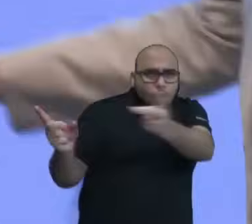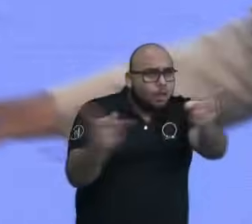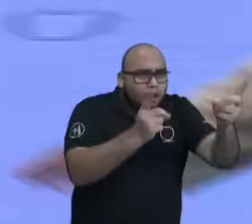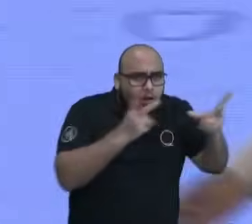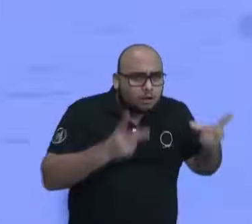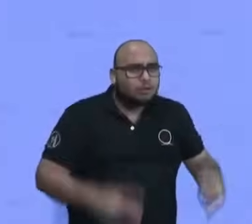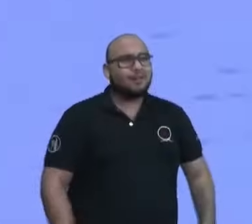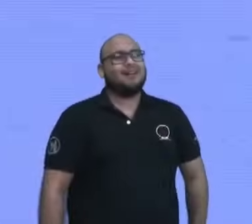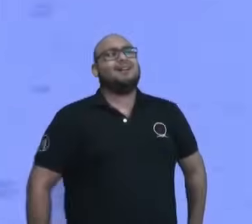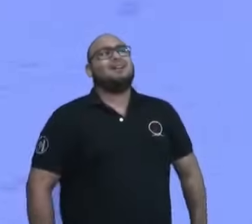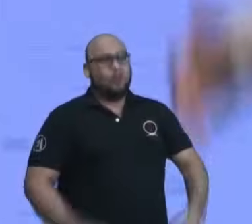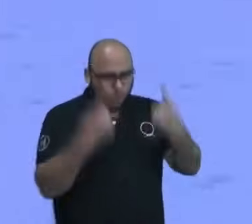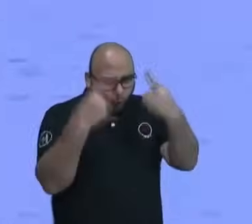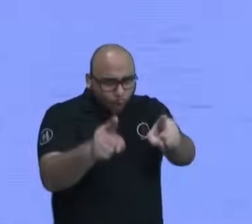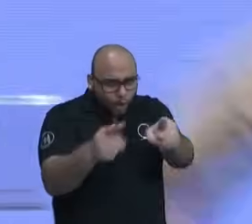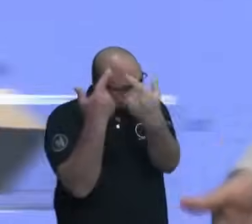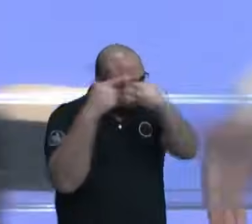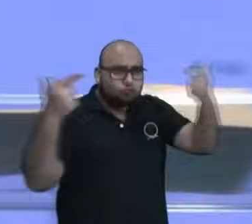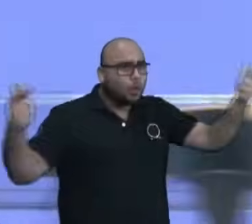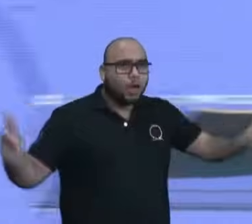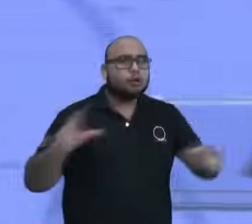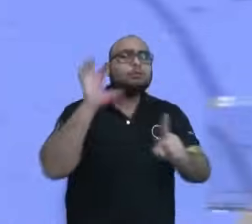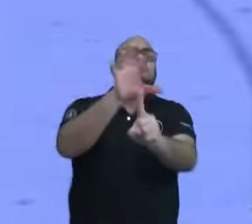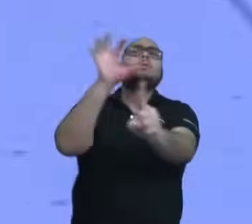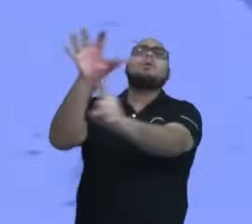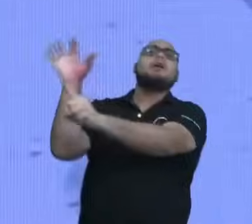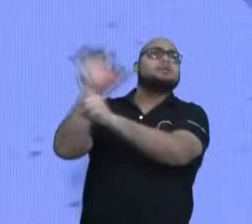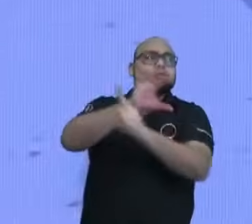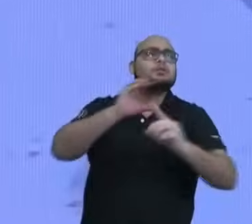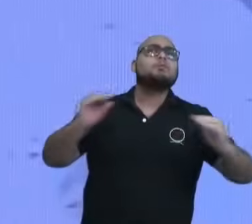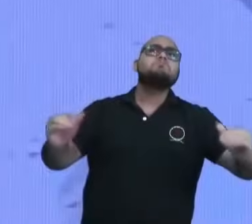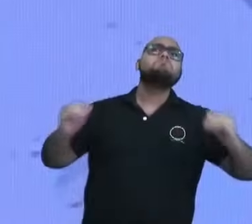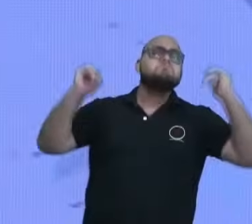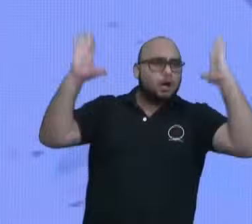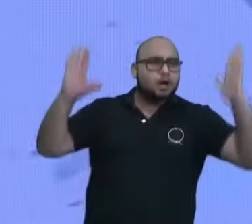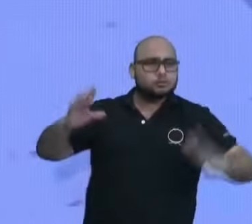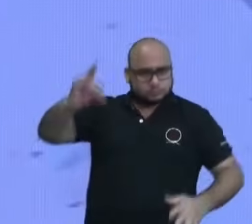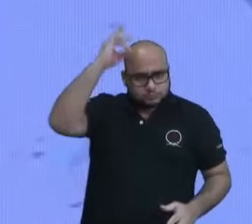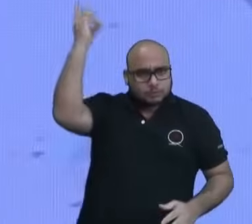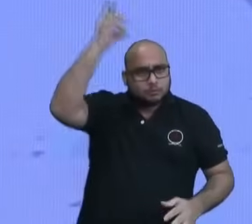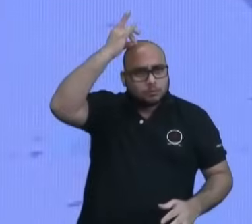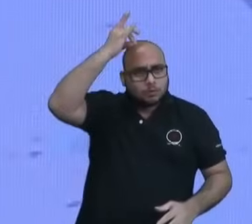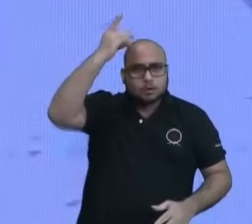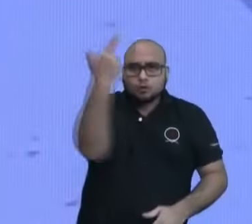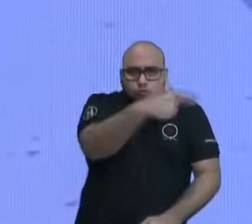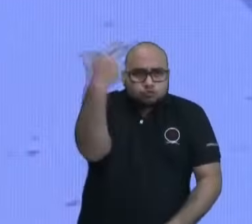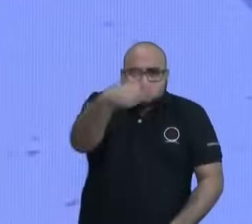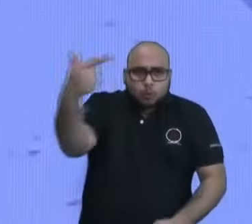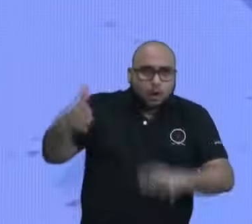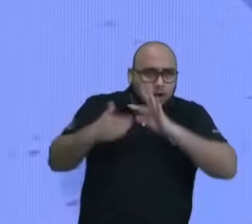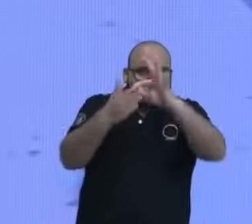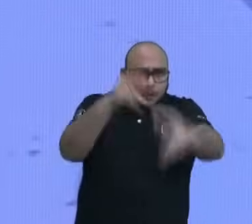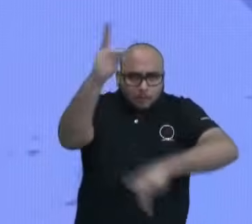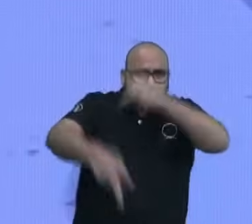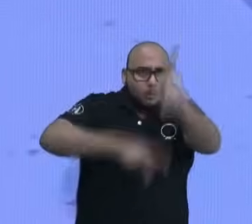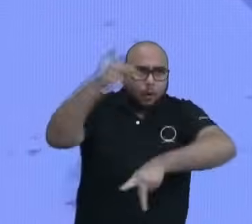tem nada contra mas não tem autoridade espiritual para dar rumo ao